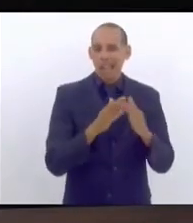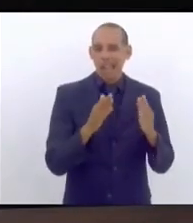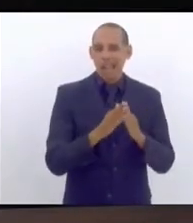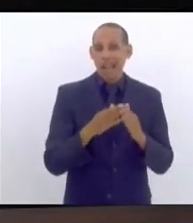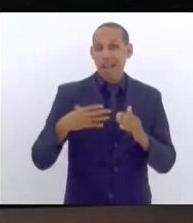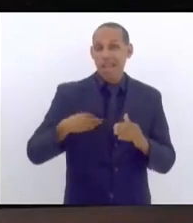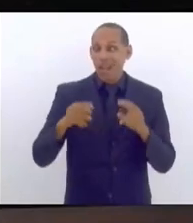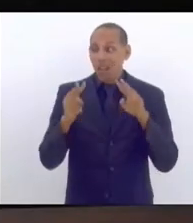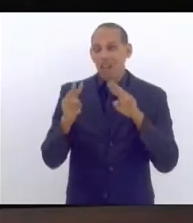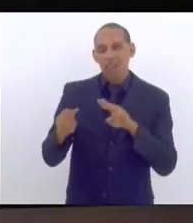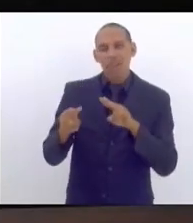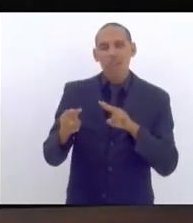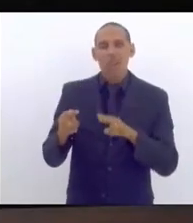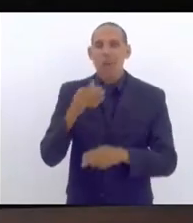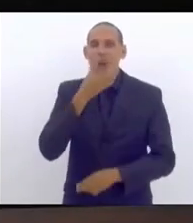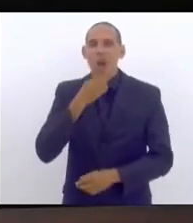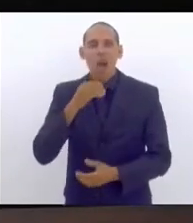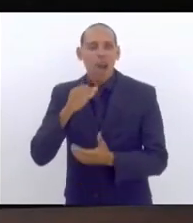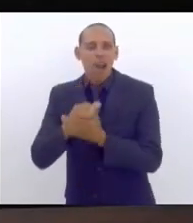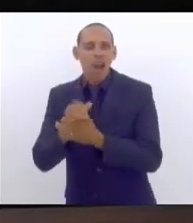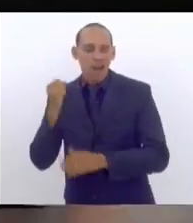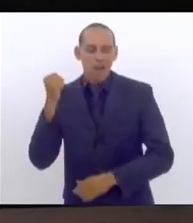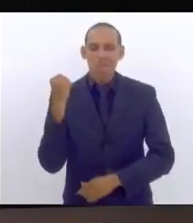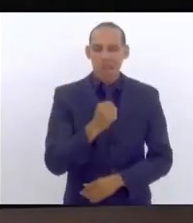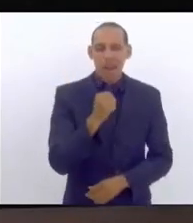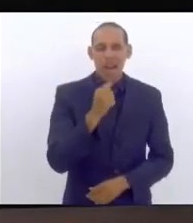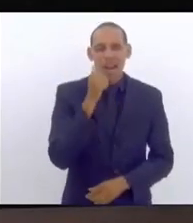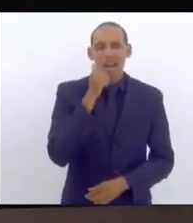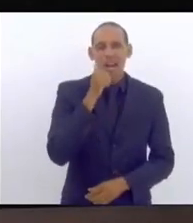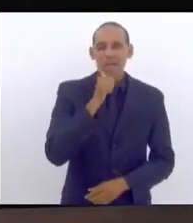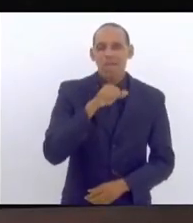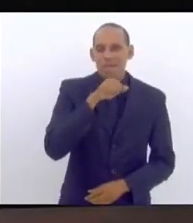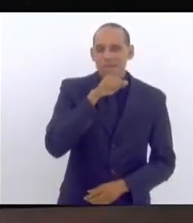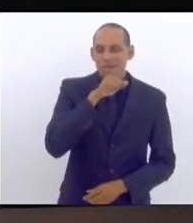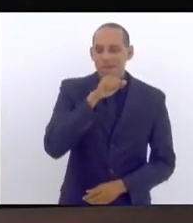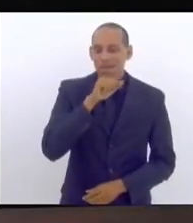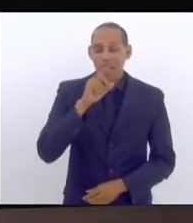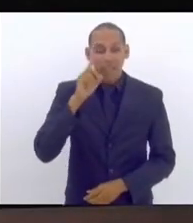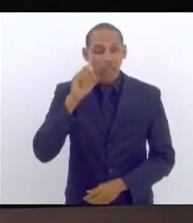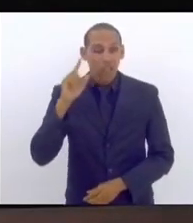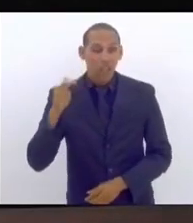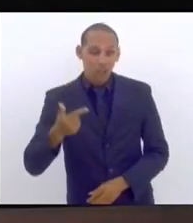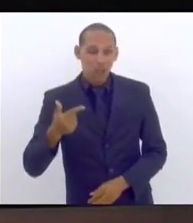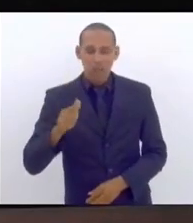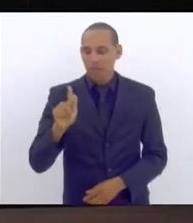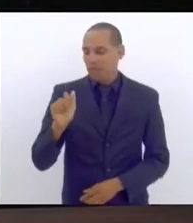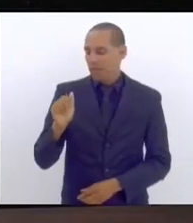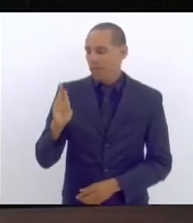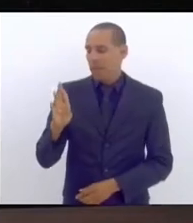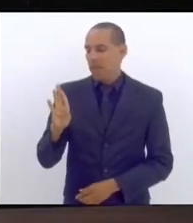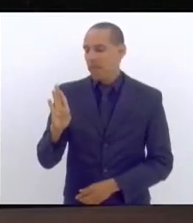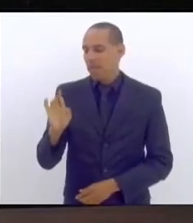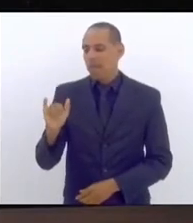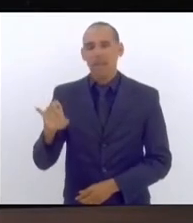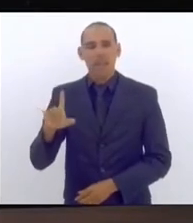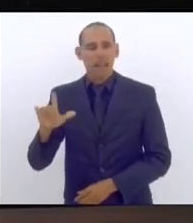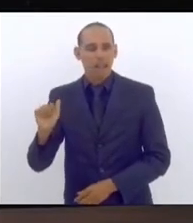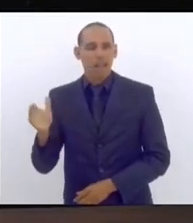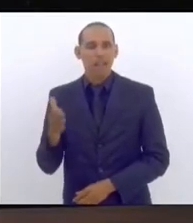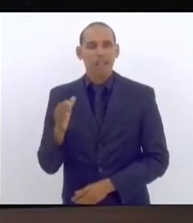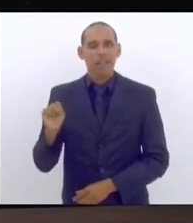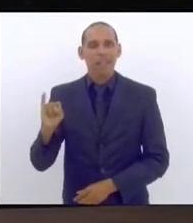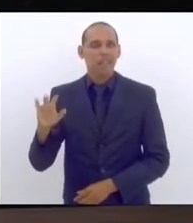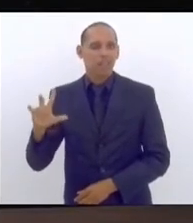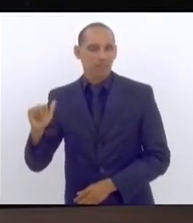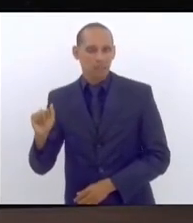de filhos menores. Isso demonstra a gravidade. No dia 2, Gabriela Silva de Araújo, de 27 anos,